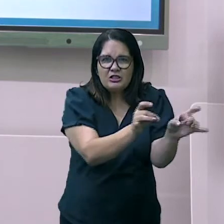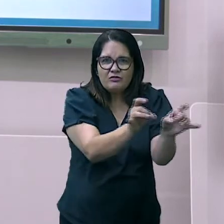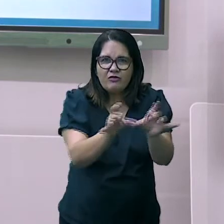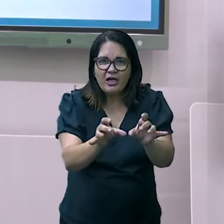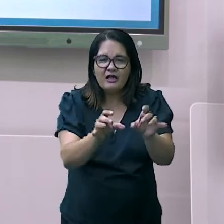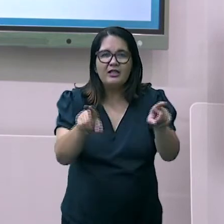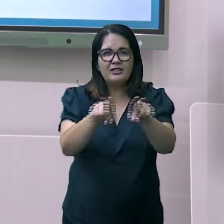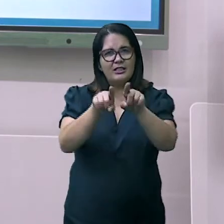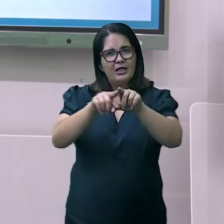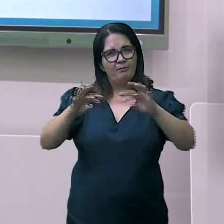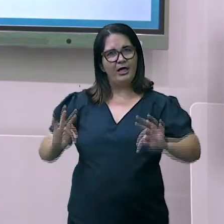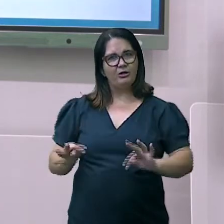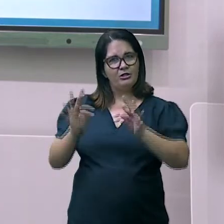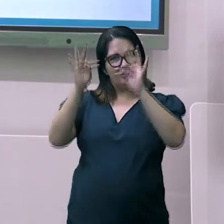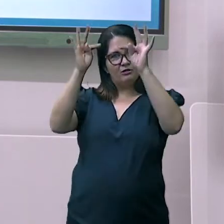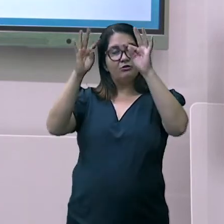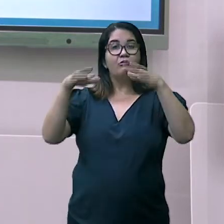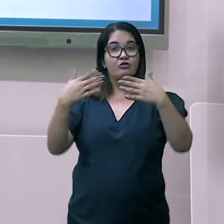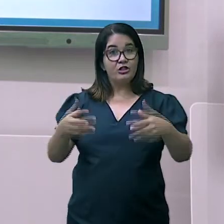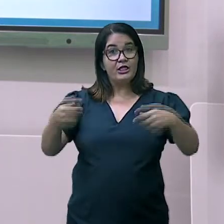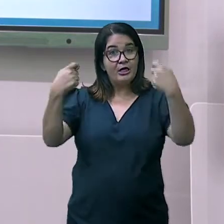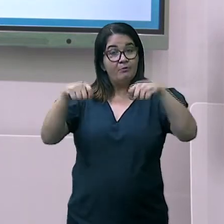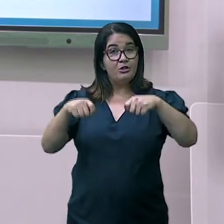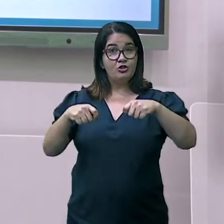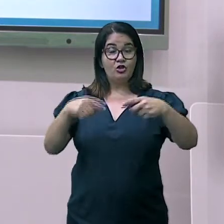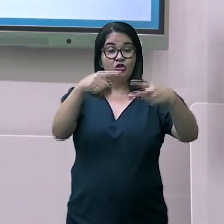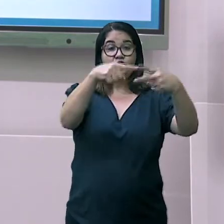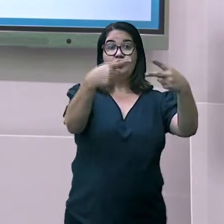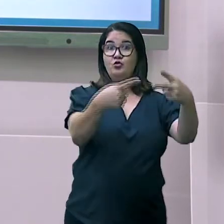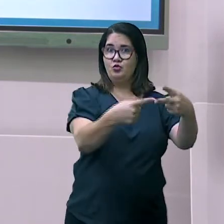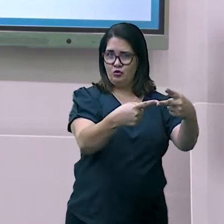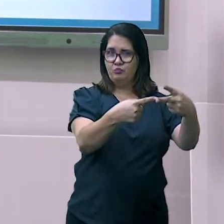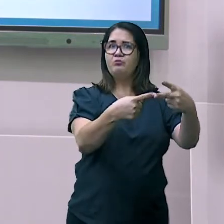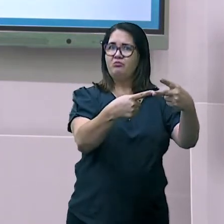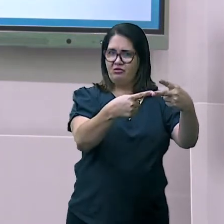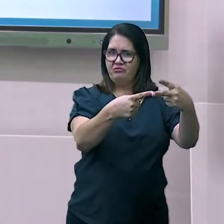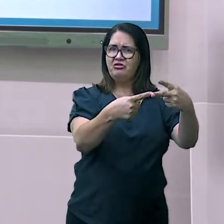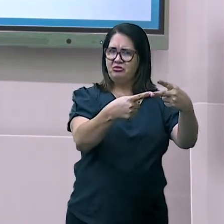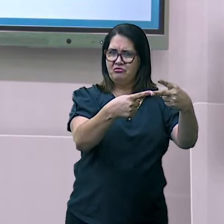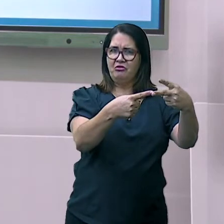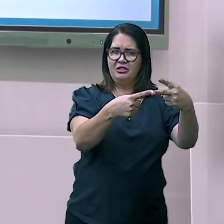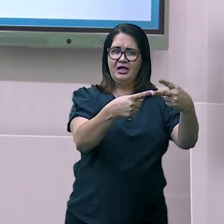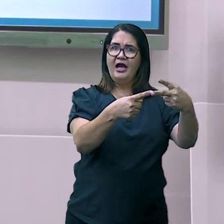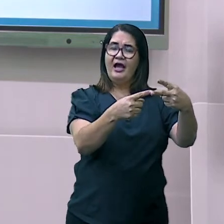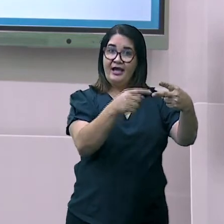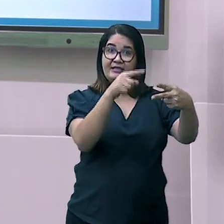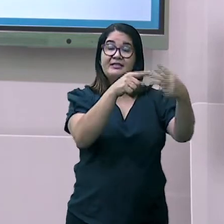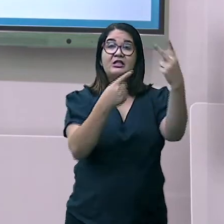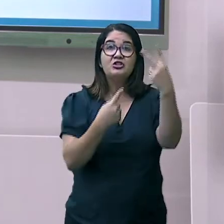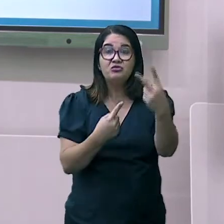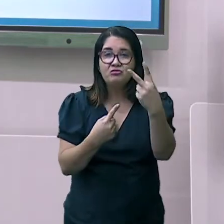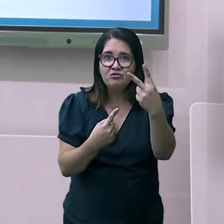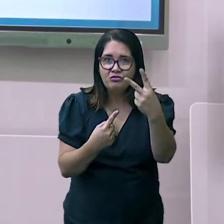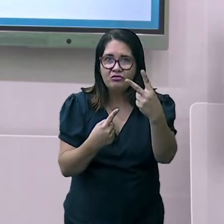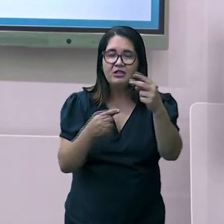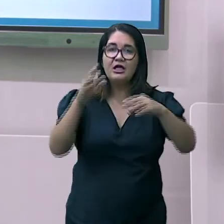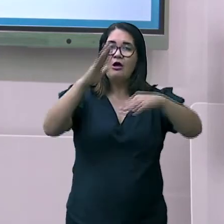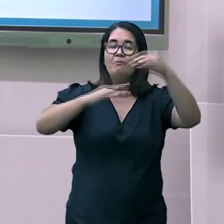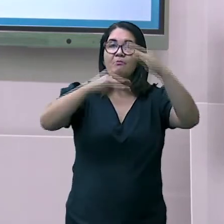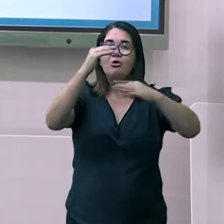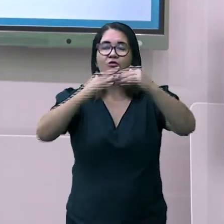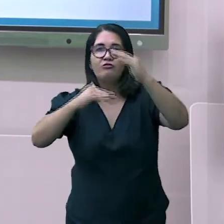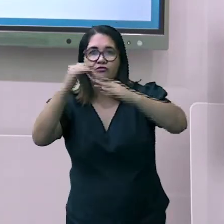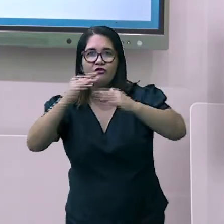pandemia, eu vou citar aqui duas profissões que, além de evoluir, aumentaram bastante a